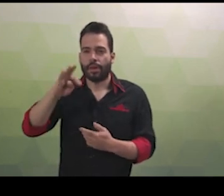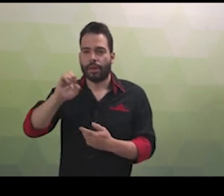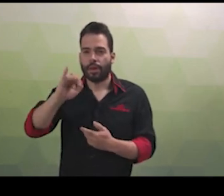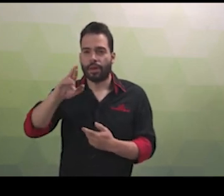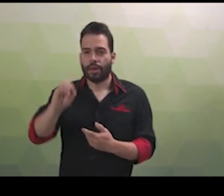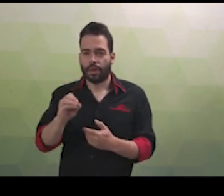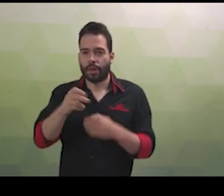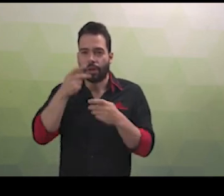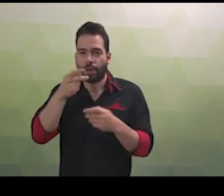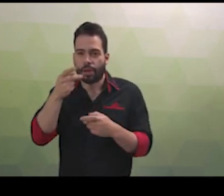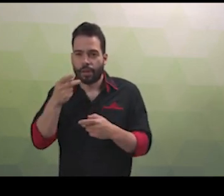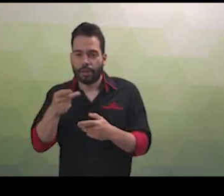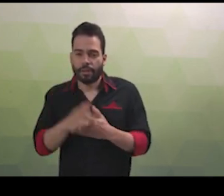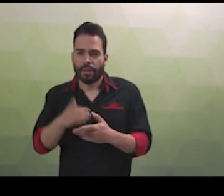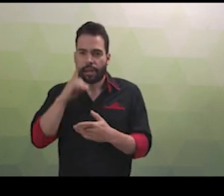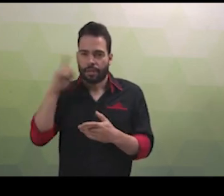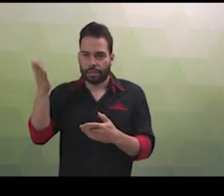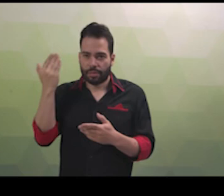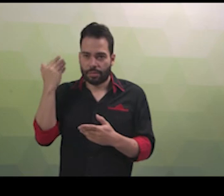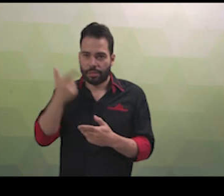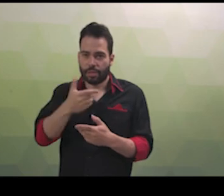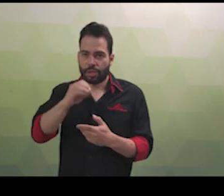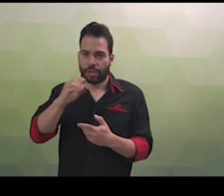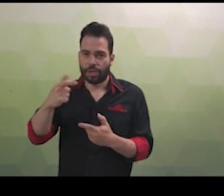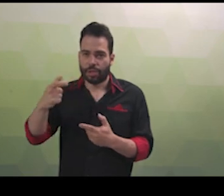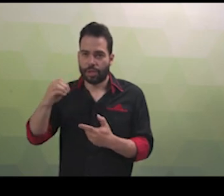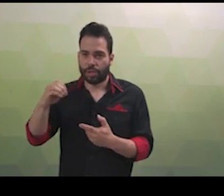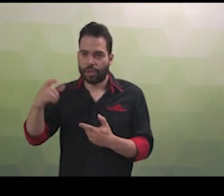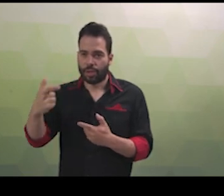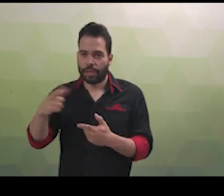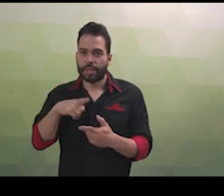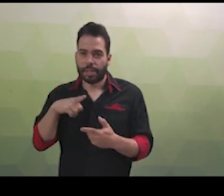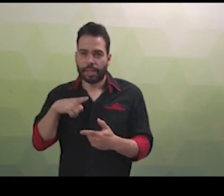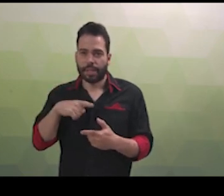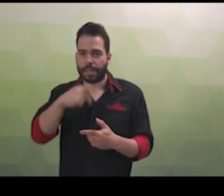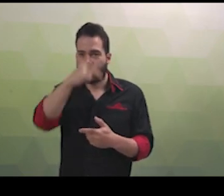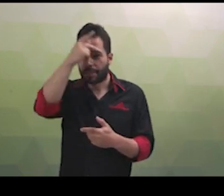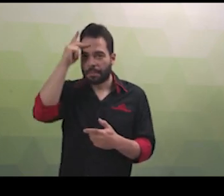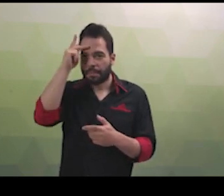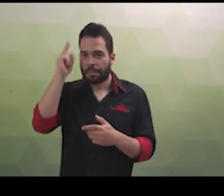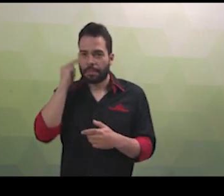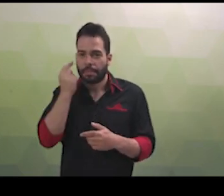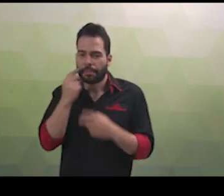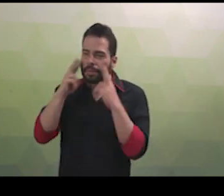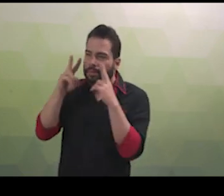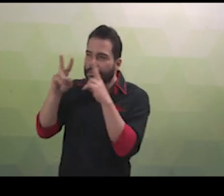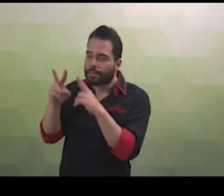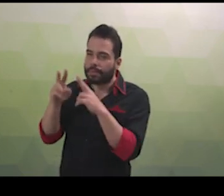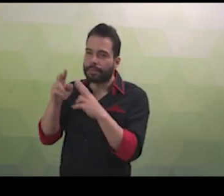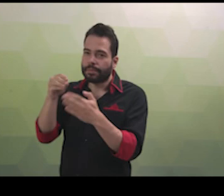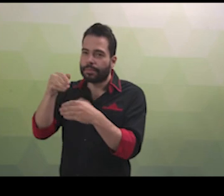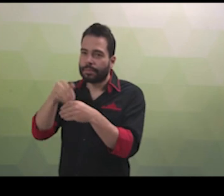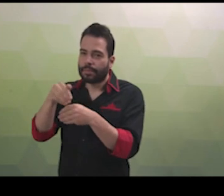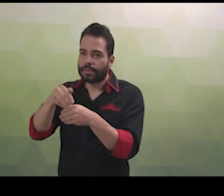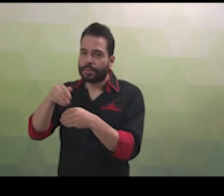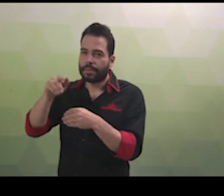esse projeto em uma sessão seguida de perto por uma pequena multidão de mais de uma centena de pessoas surdas, acompanhadas